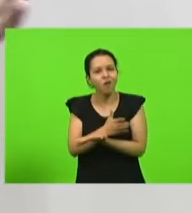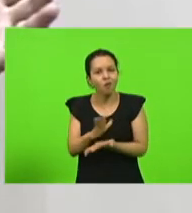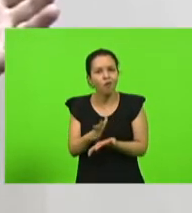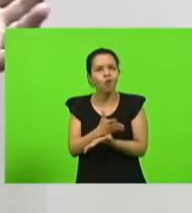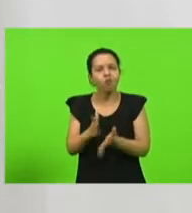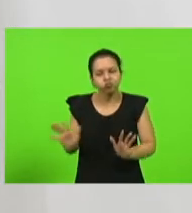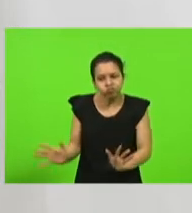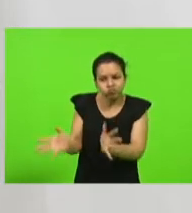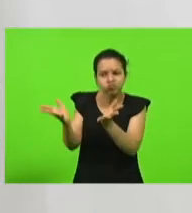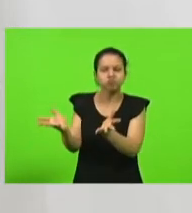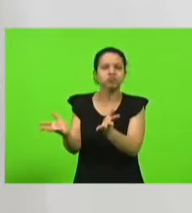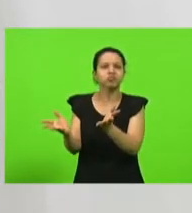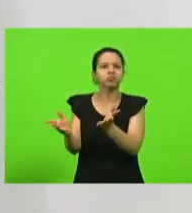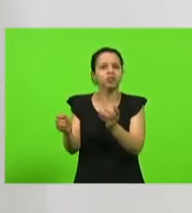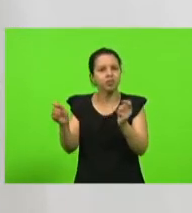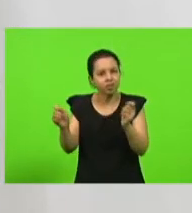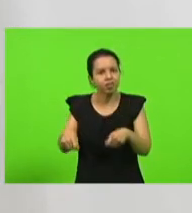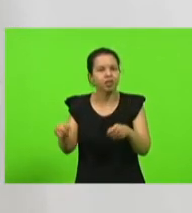vão poder se